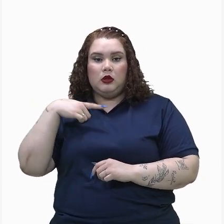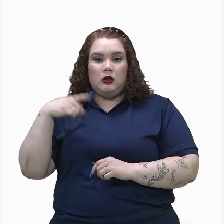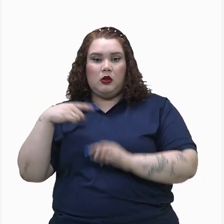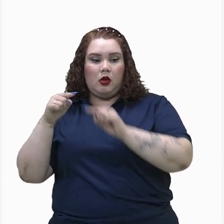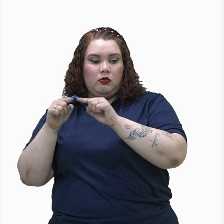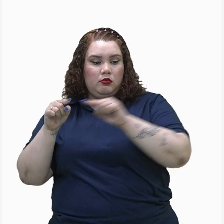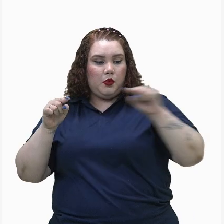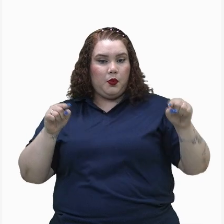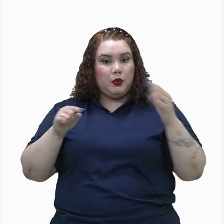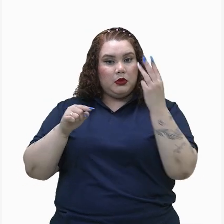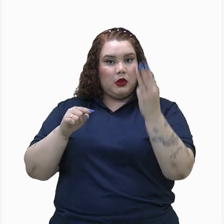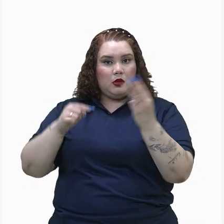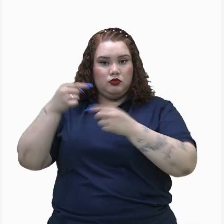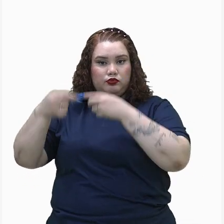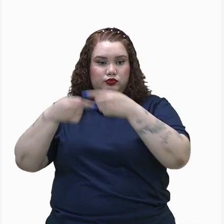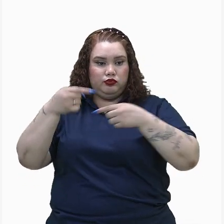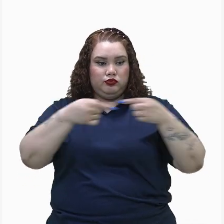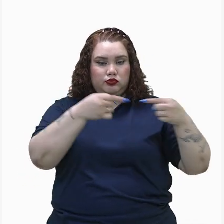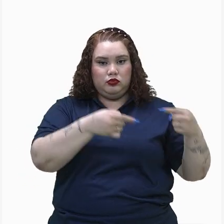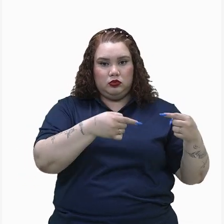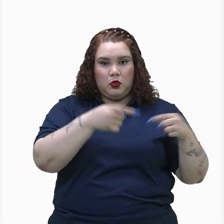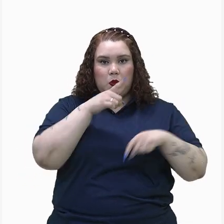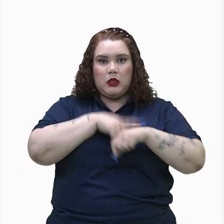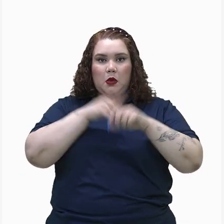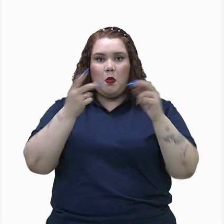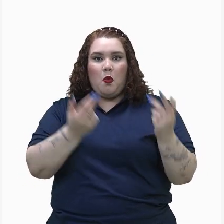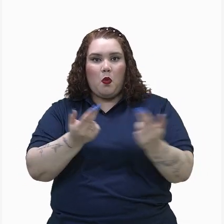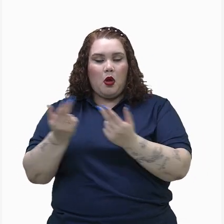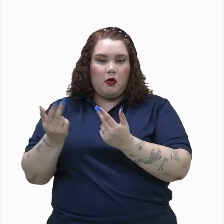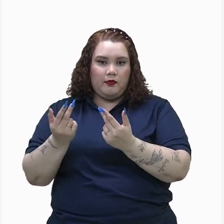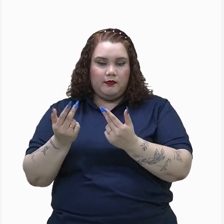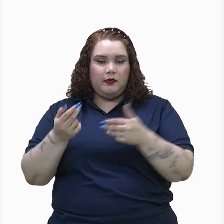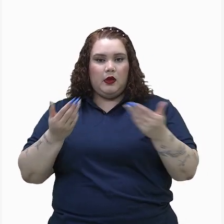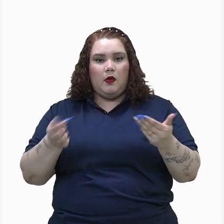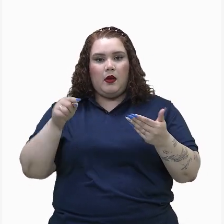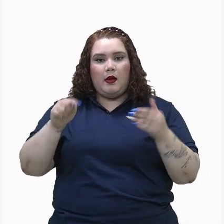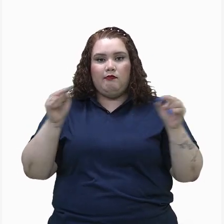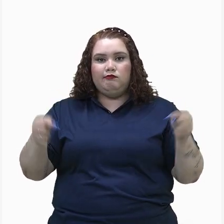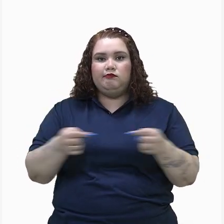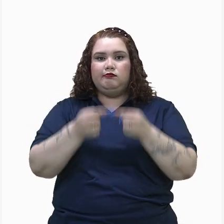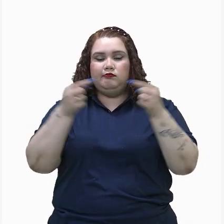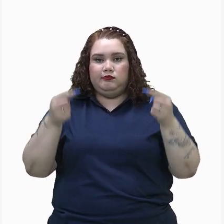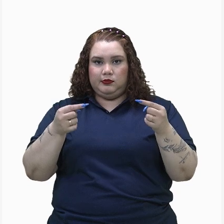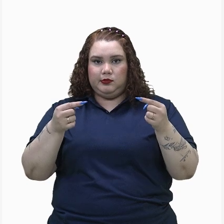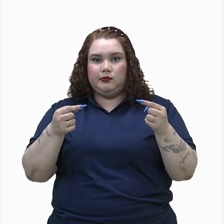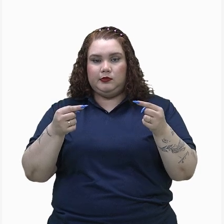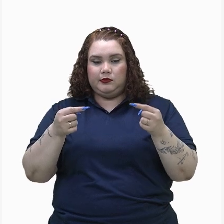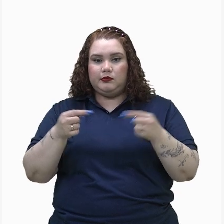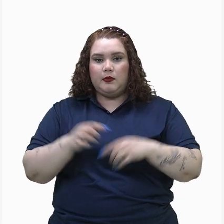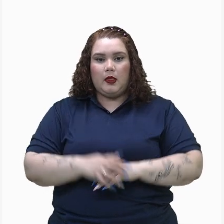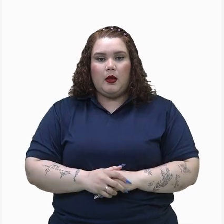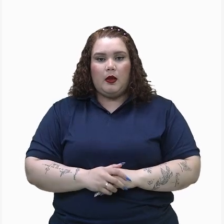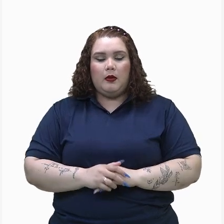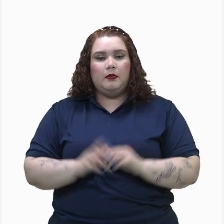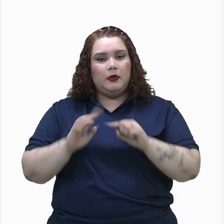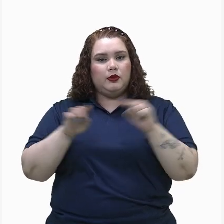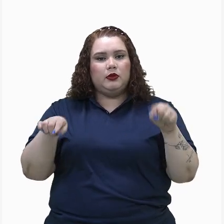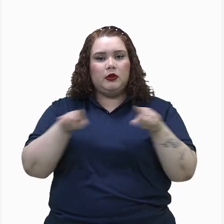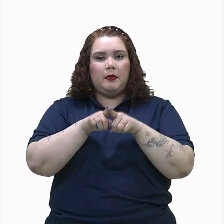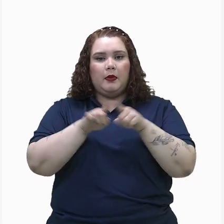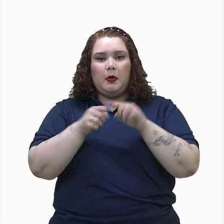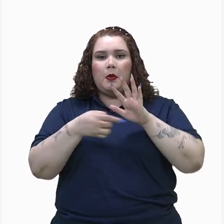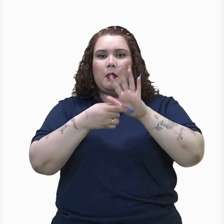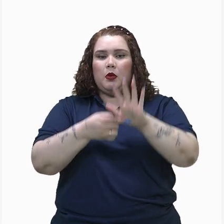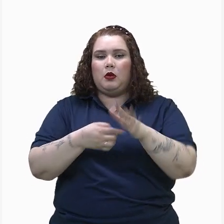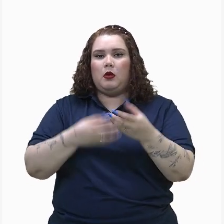3 resistores ao mesmo tempo. É uma das vantagens da associação em paralelo. Temos também aqui uma pequena animação para você